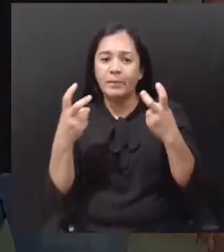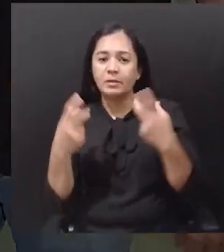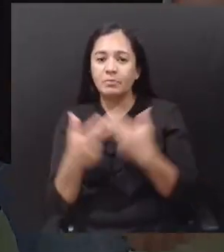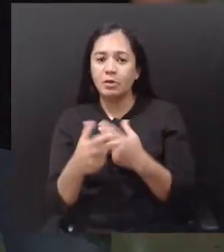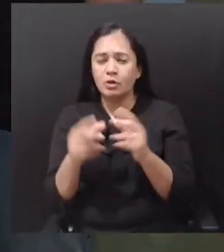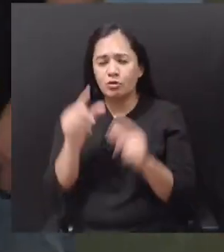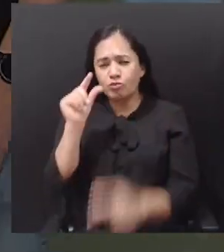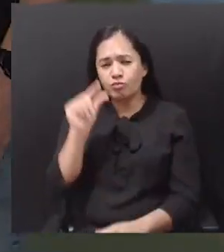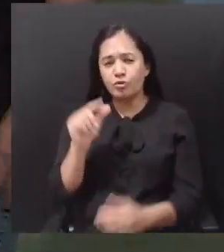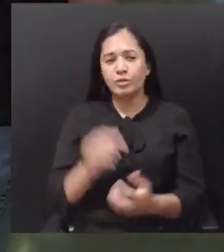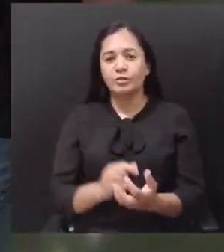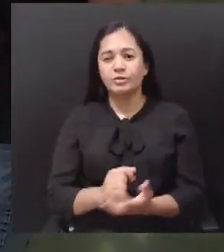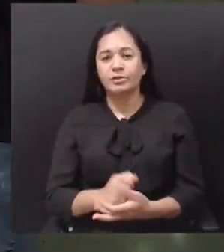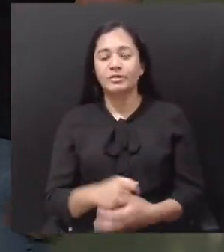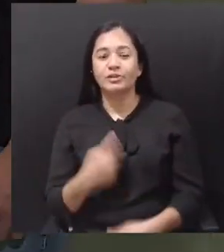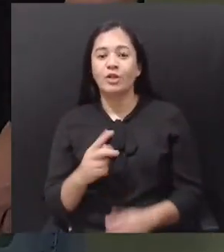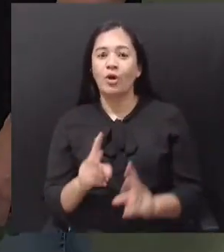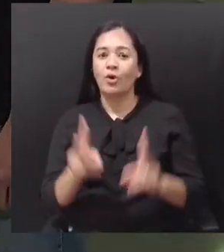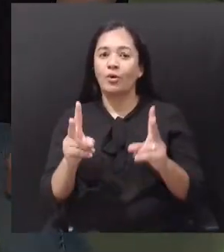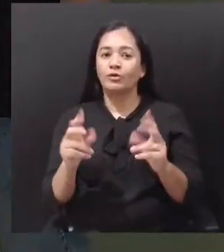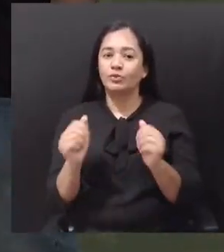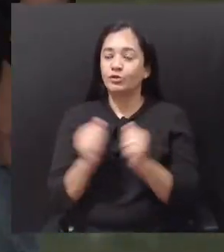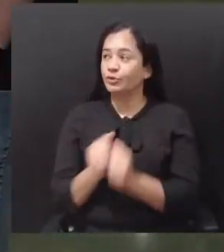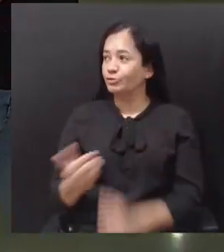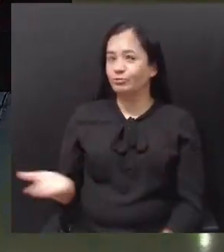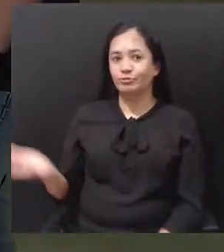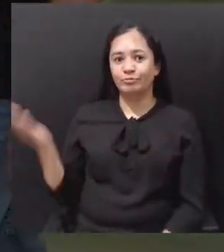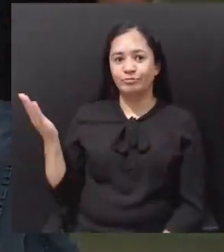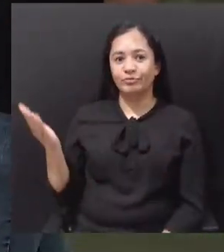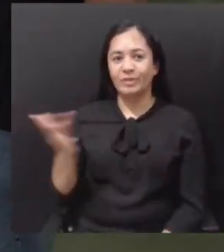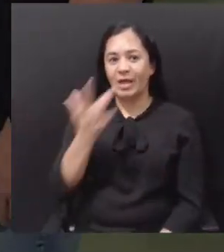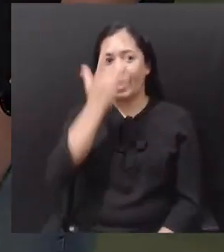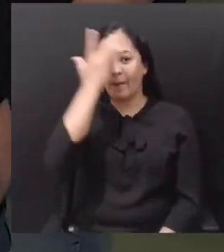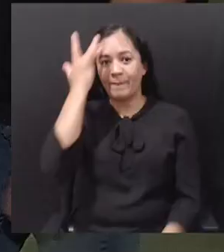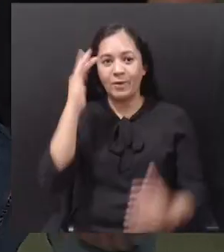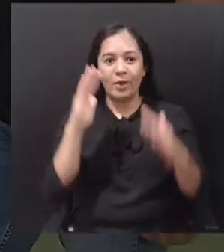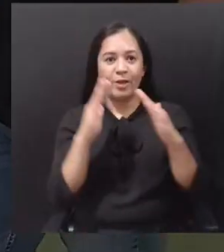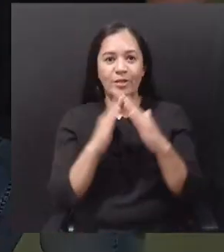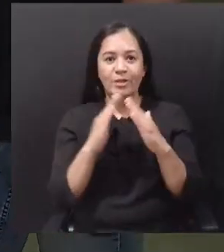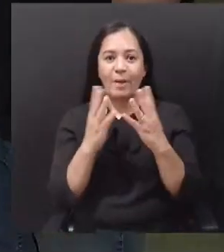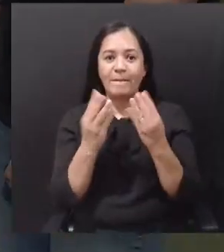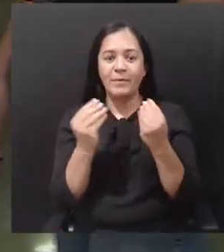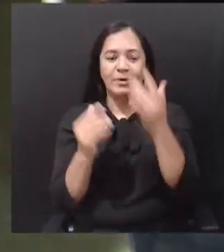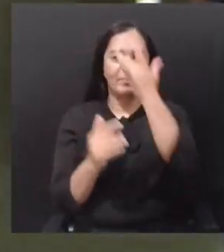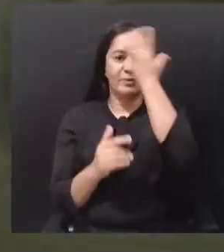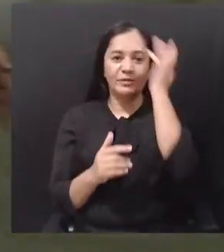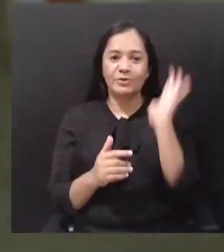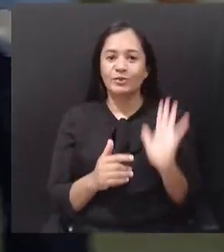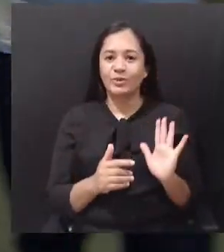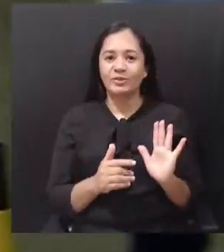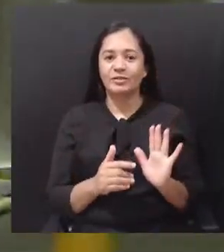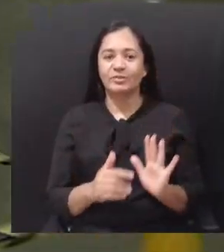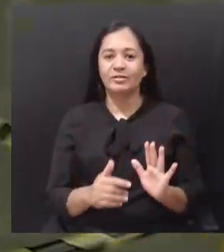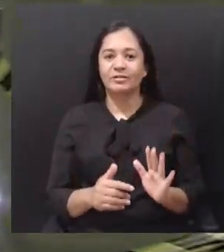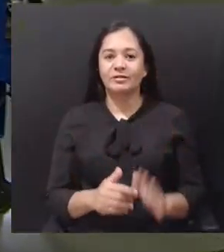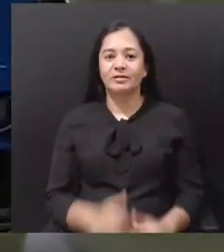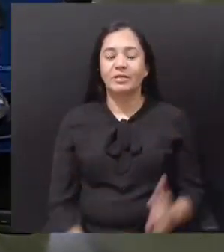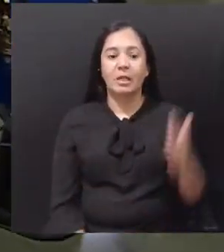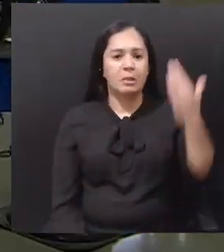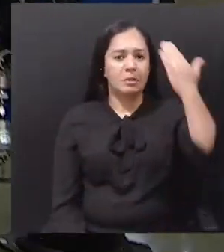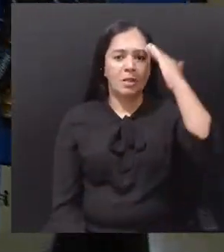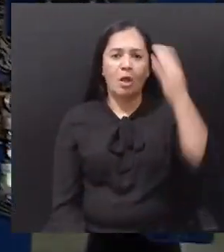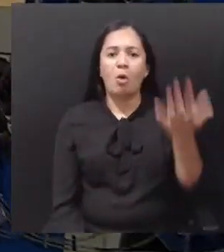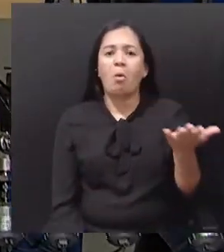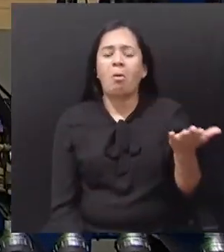continua rodando com o Matheus. O pessoal que está em casa, muita gente, certamente não vai entender qual o